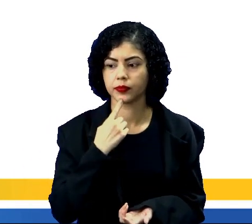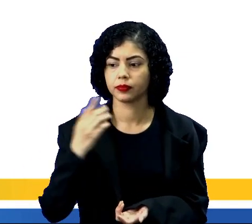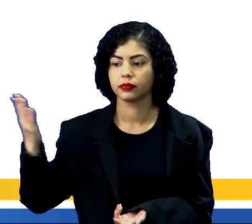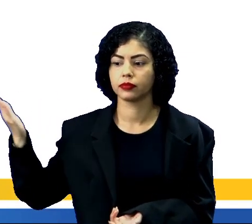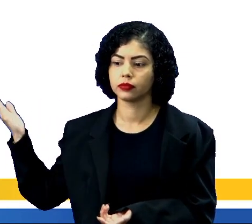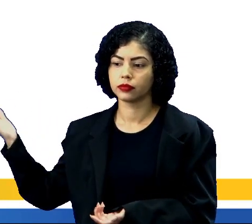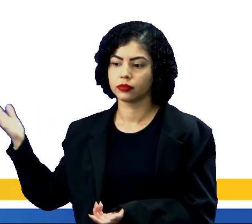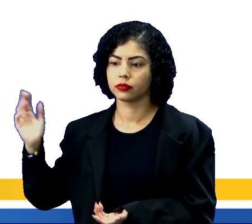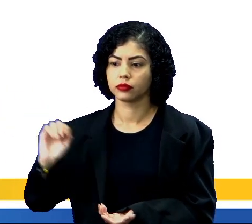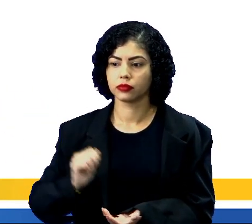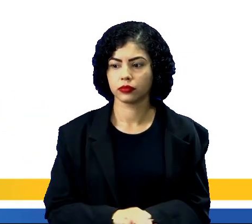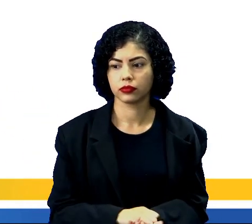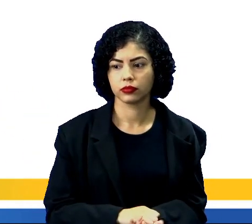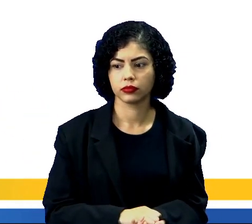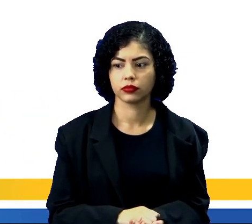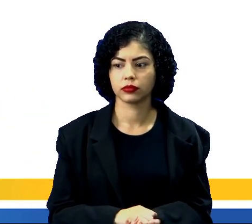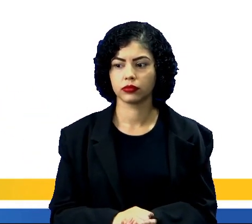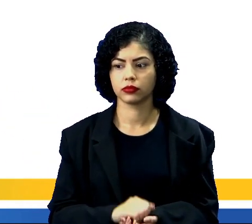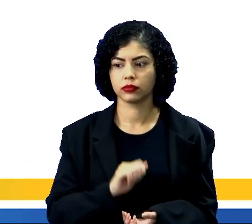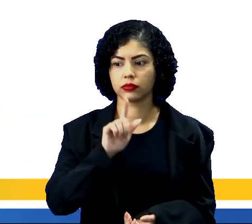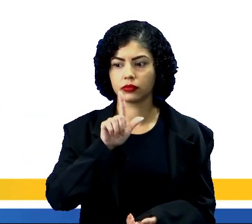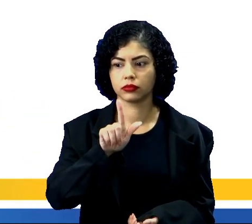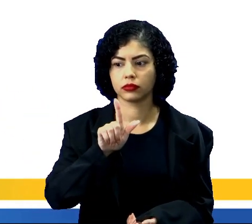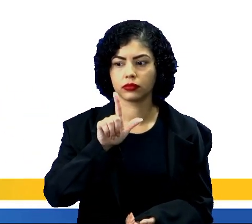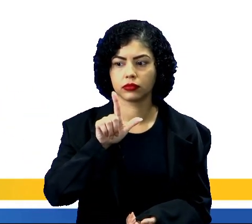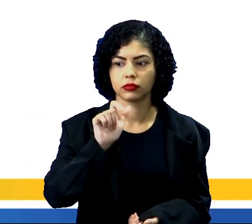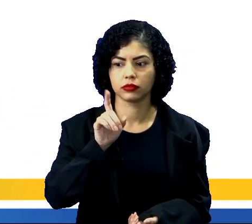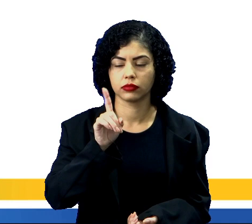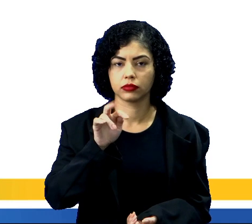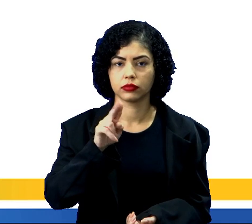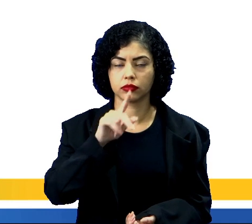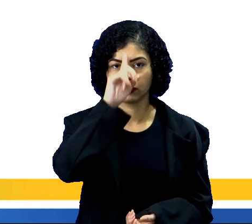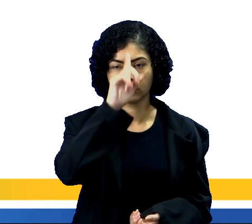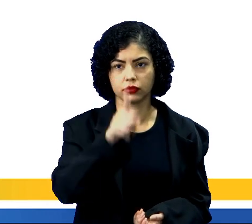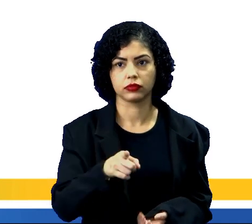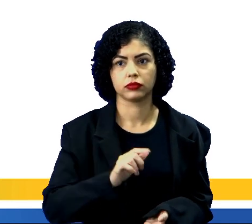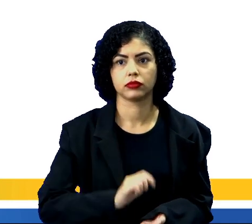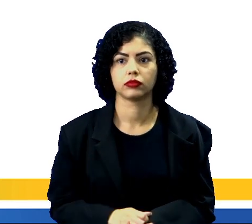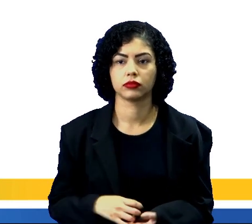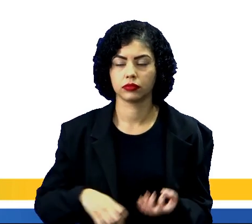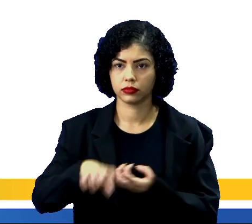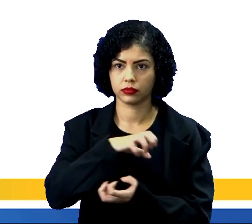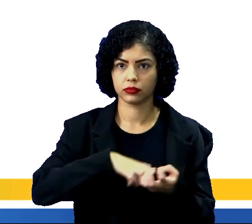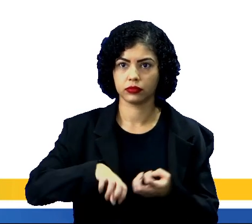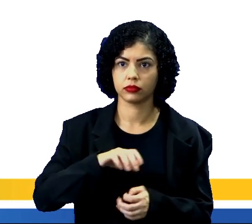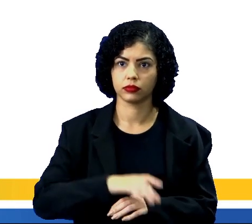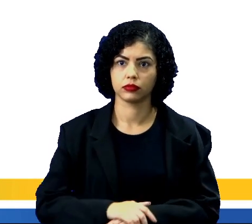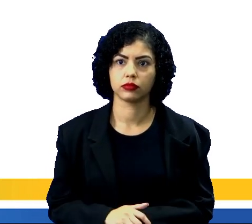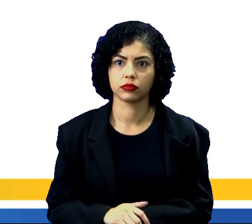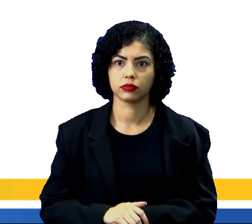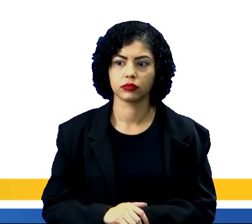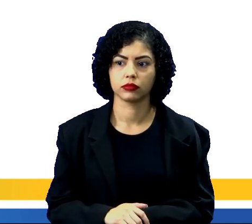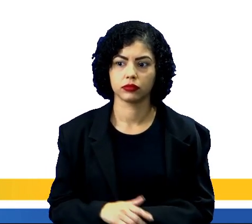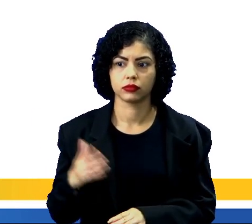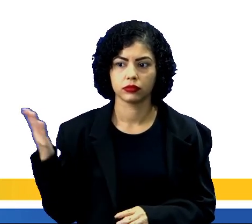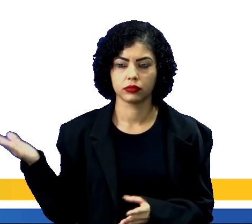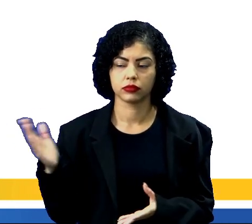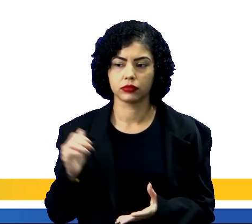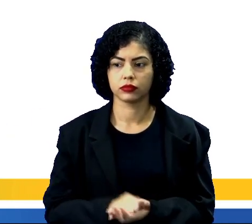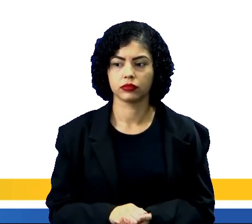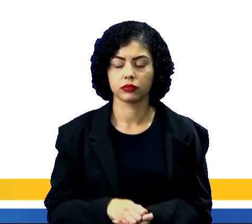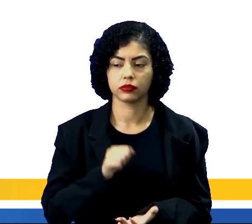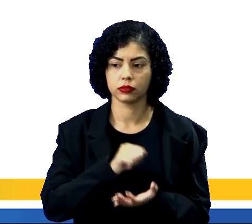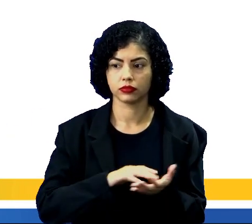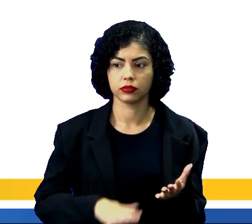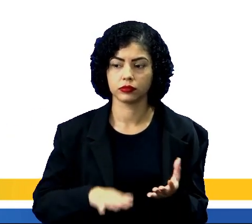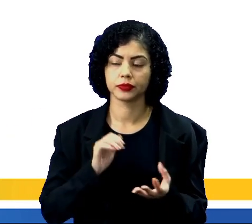que é a de Espartaco, que seria um gladiador, aí que teria liderado algumas dessas revoltas escravistas. Bom, vamos